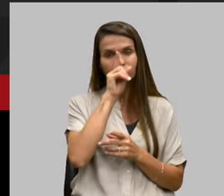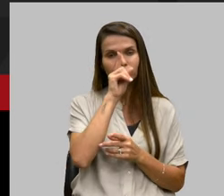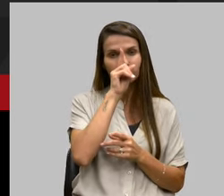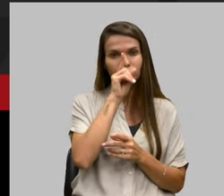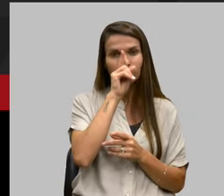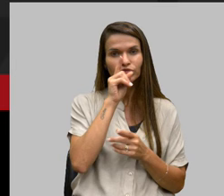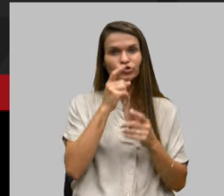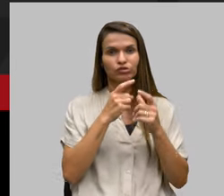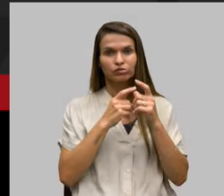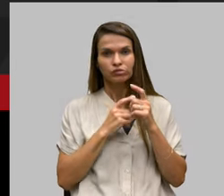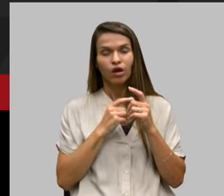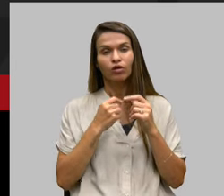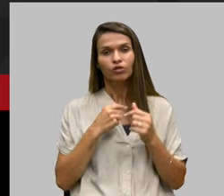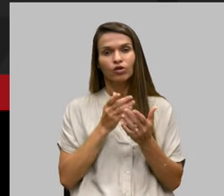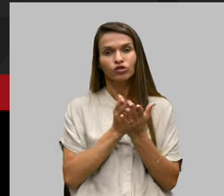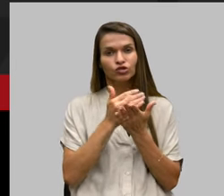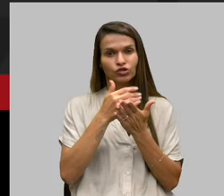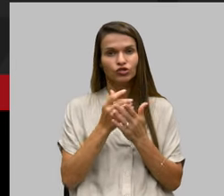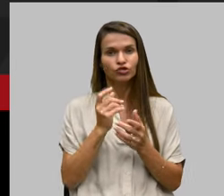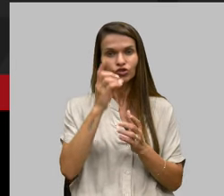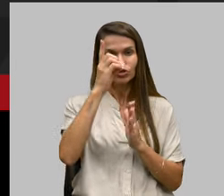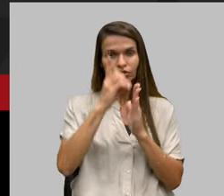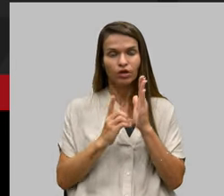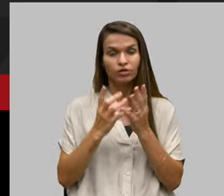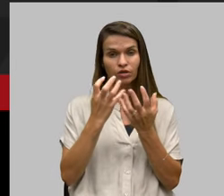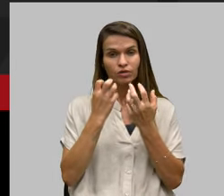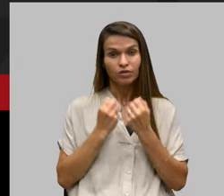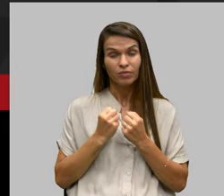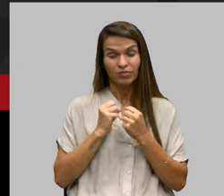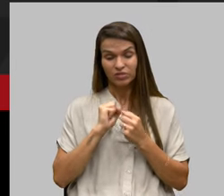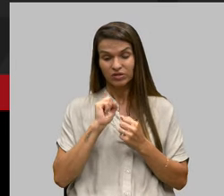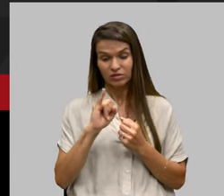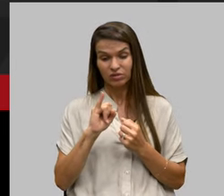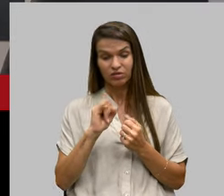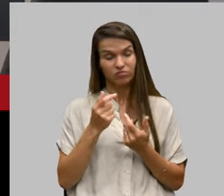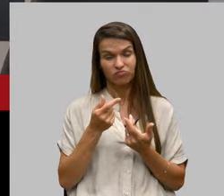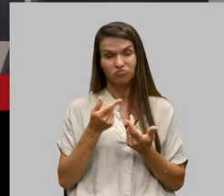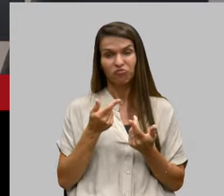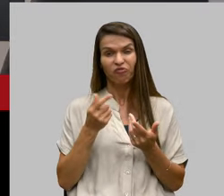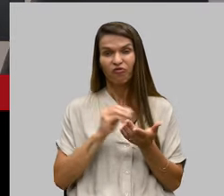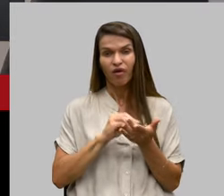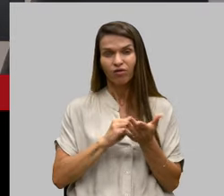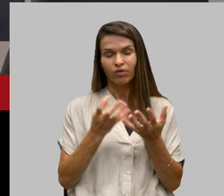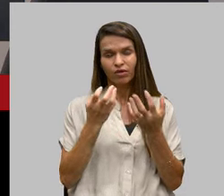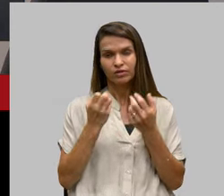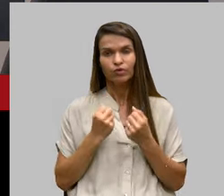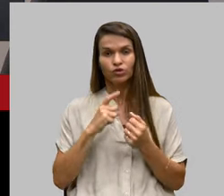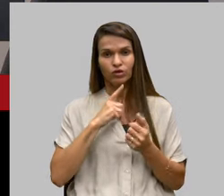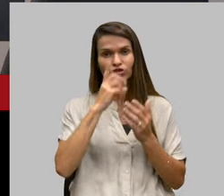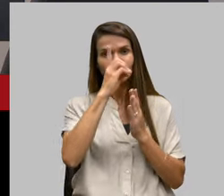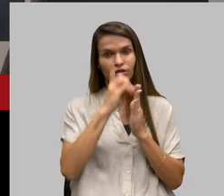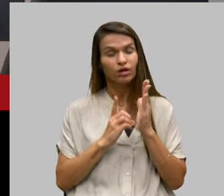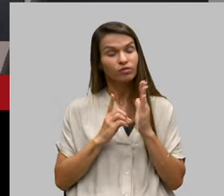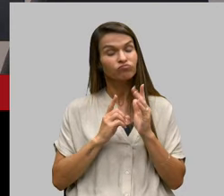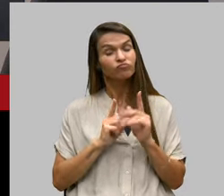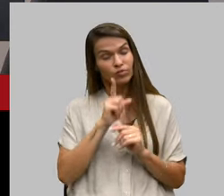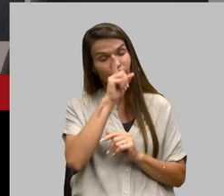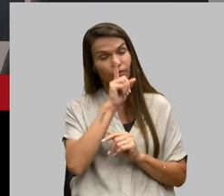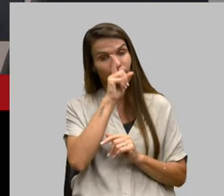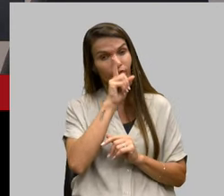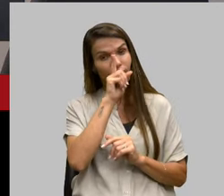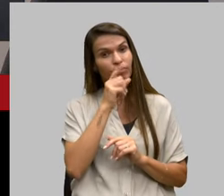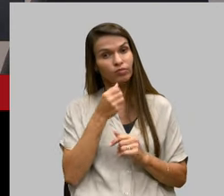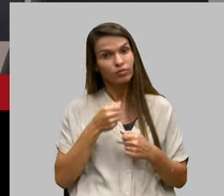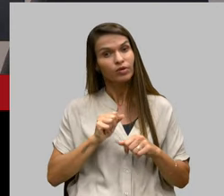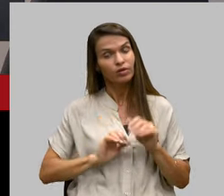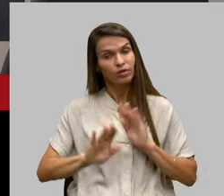eu tenho o direito de receber mas se eu se eu não recebo eu fico no direito mas não recebo eu tenho ali um risco né que que a gente também tem que